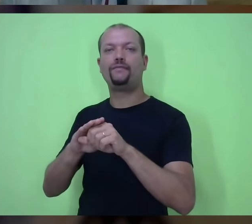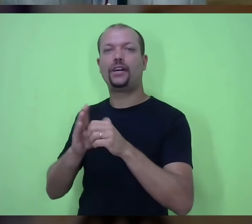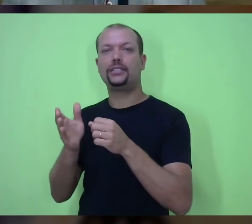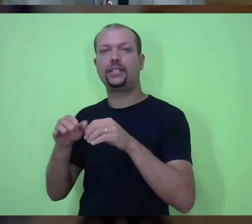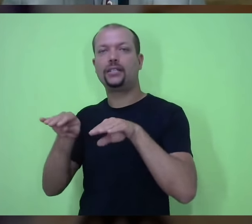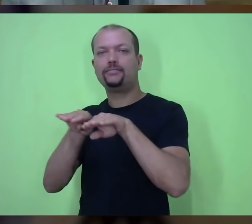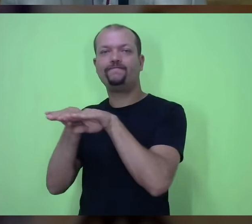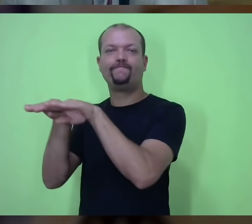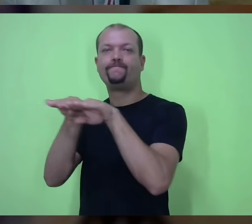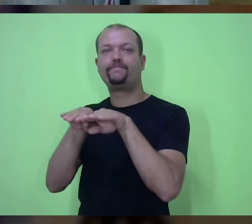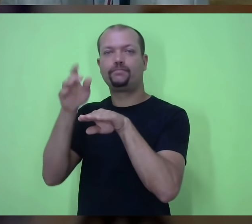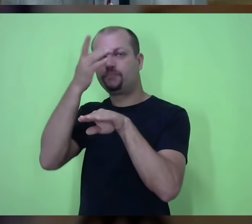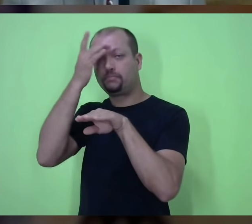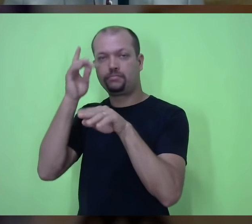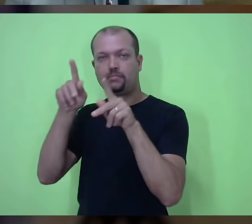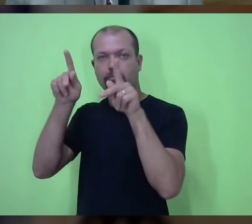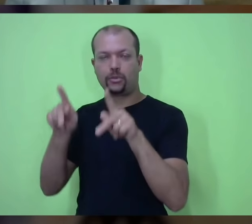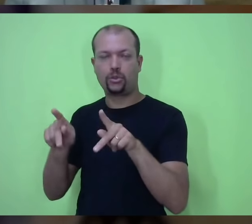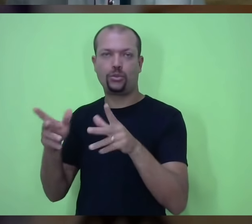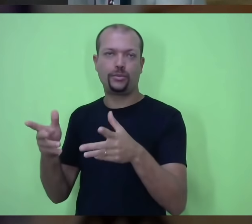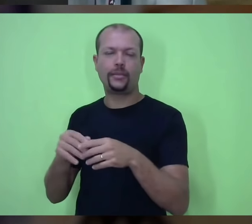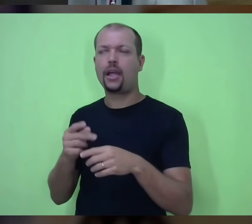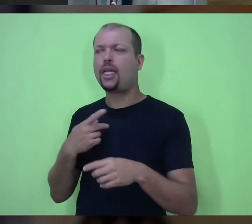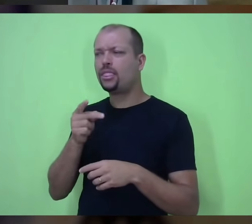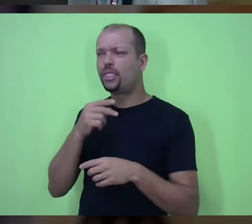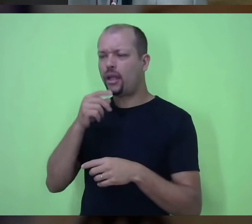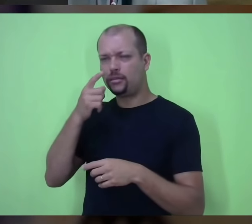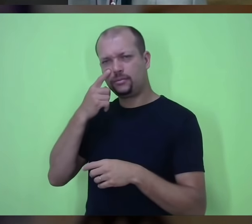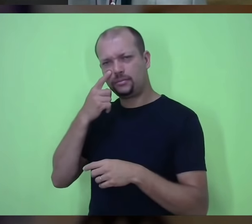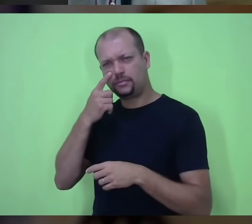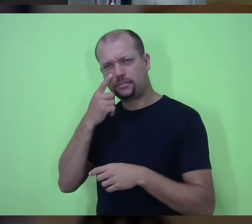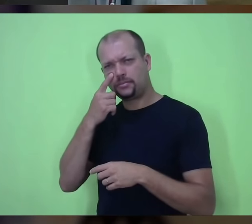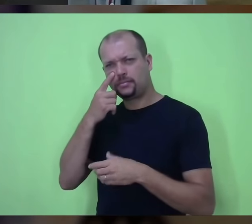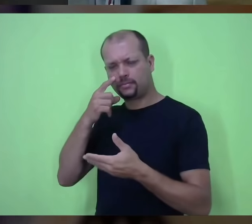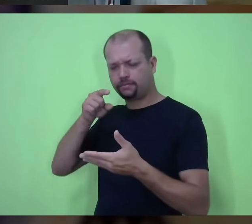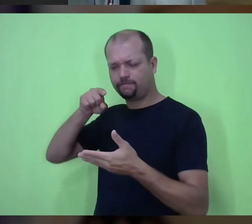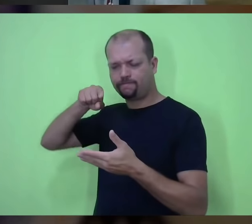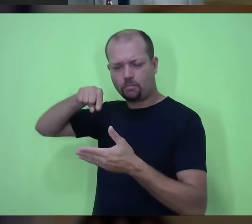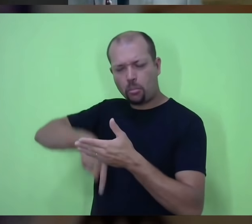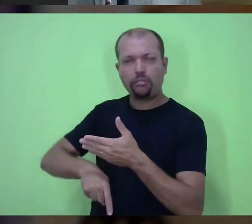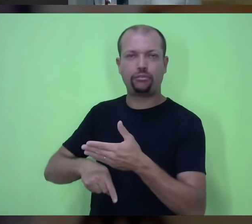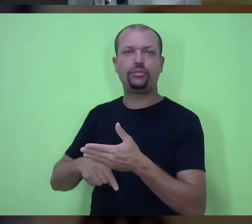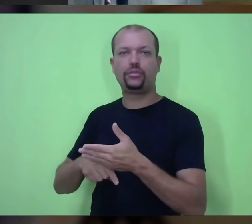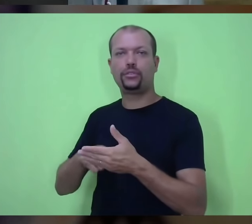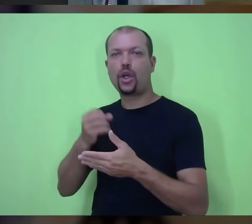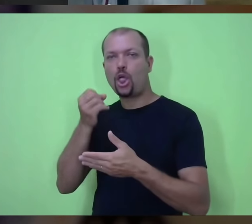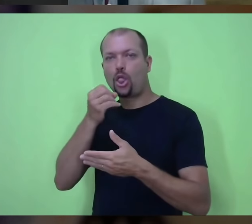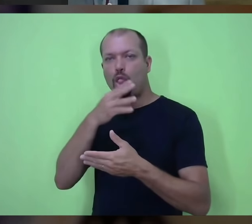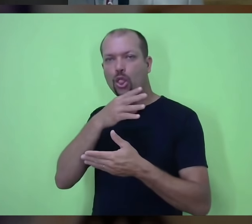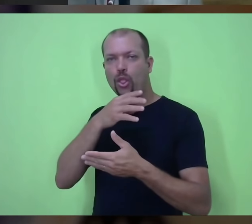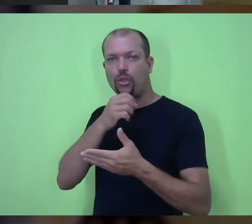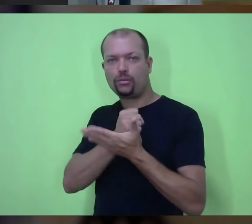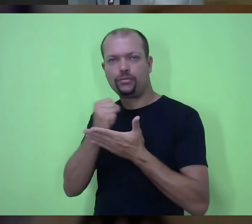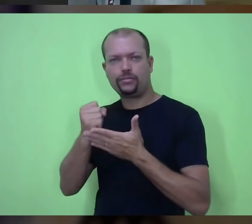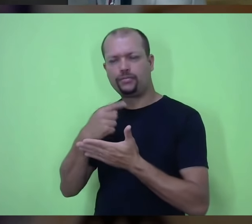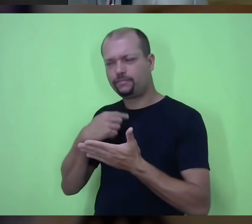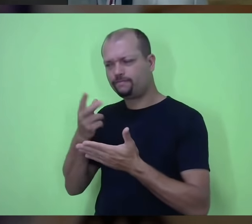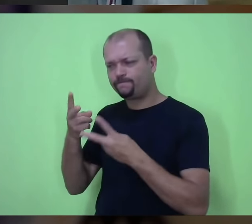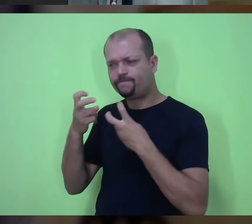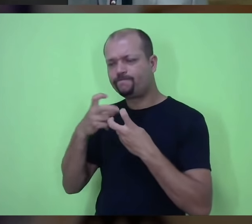paridade social, a dignidade entre o povo. Mas quando nós observamos, à luz do Novo Testamento, vemos a obra de Cristo, nós percebemos